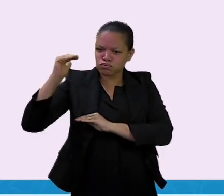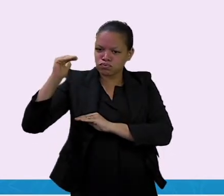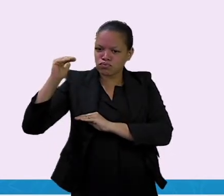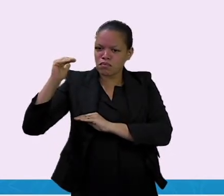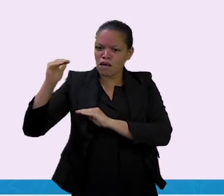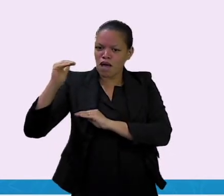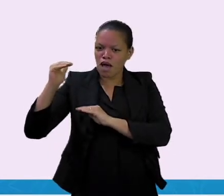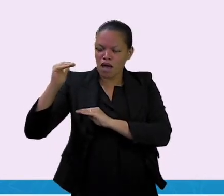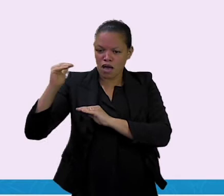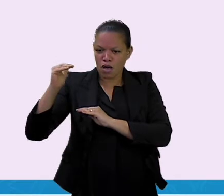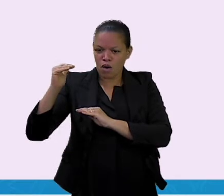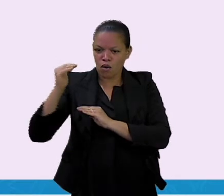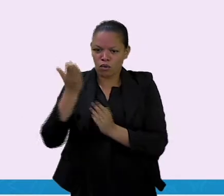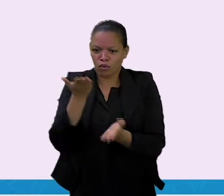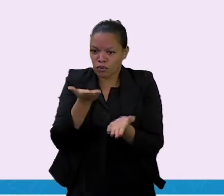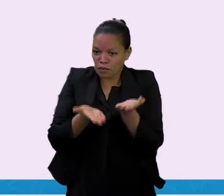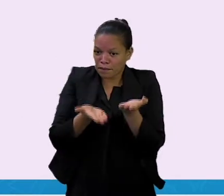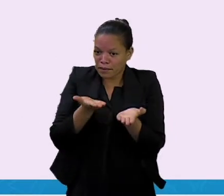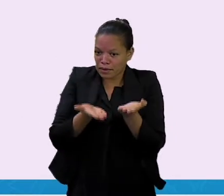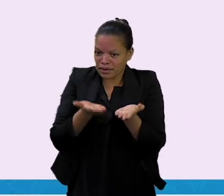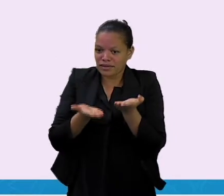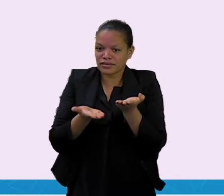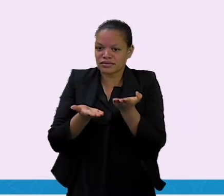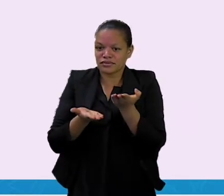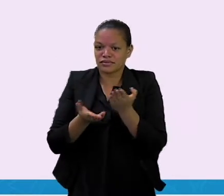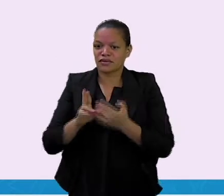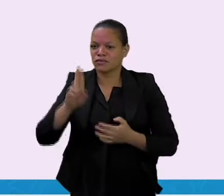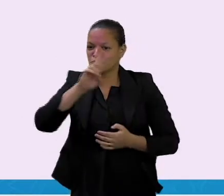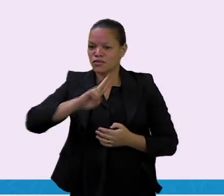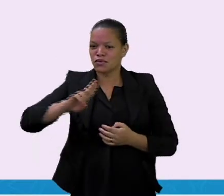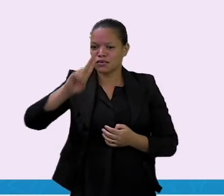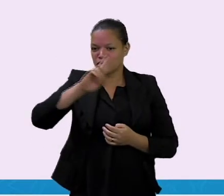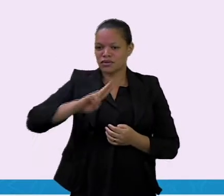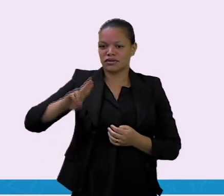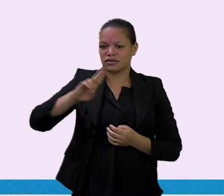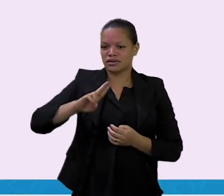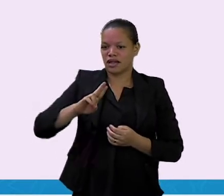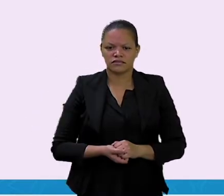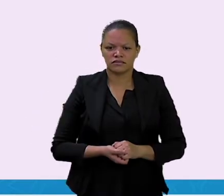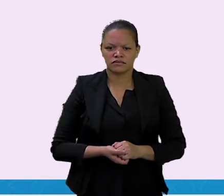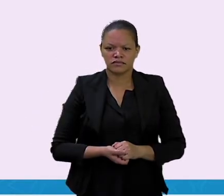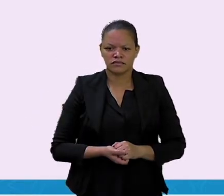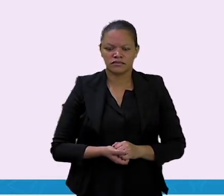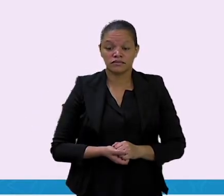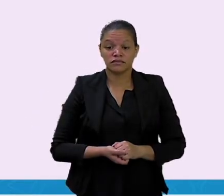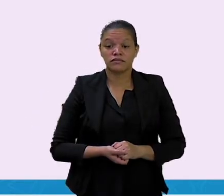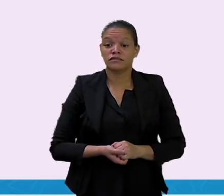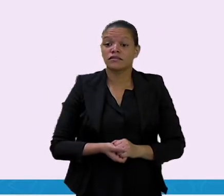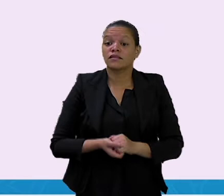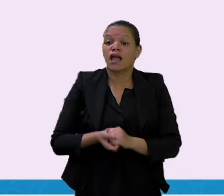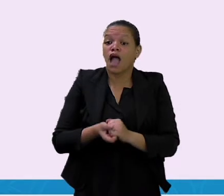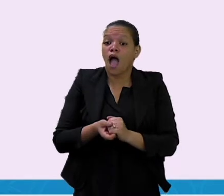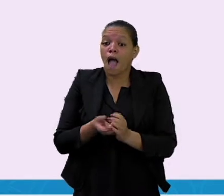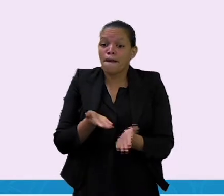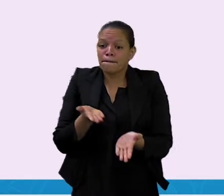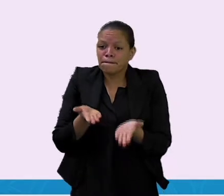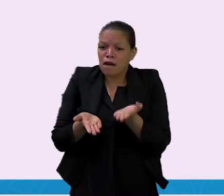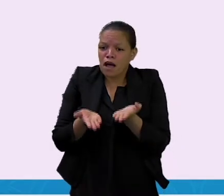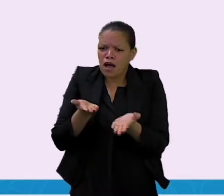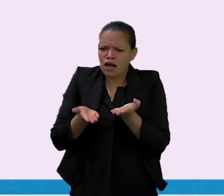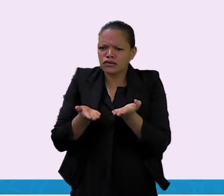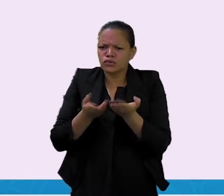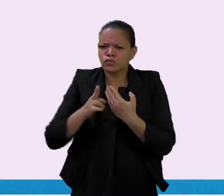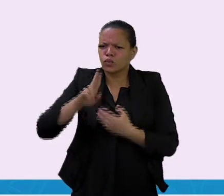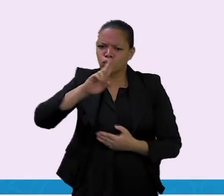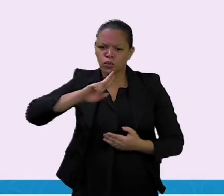caso com maior massa, nós vamos estar falando aqui sobre quilos. Massa, nós estamos tratando